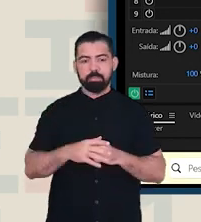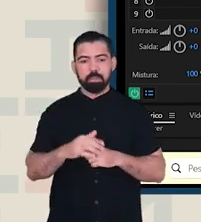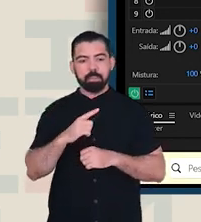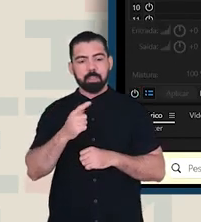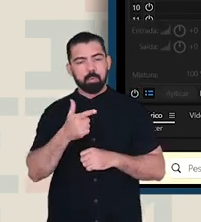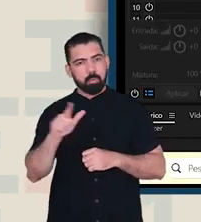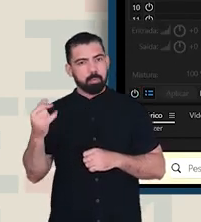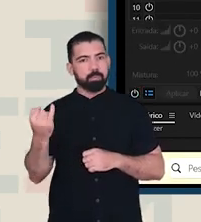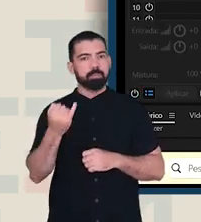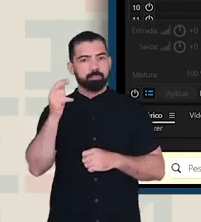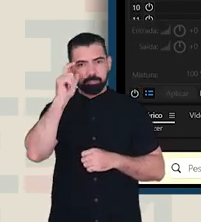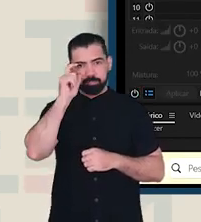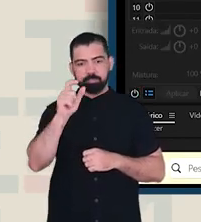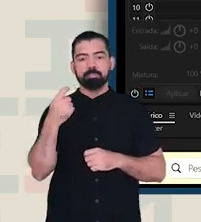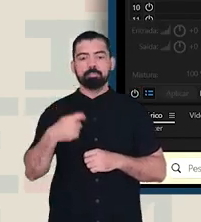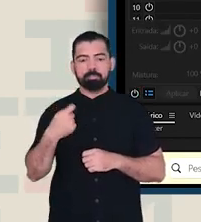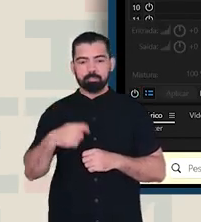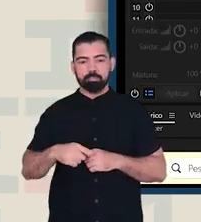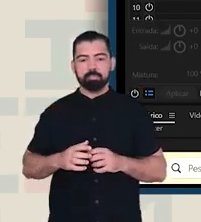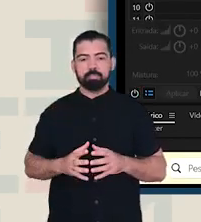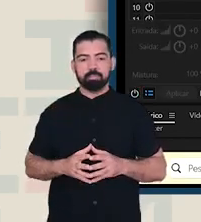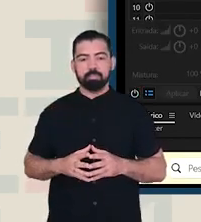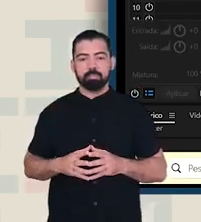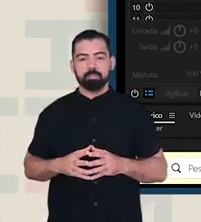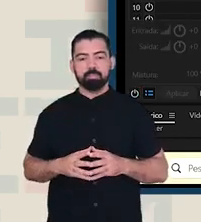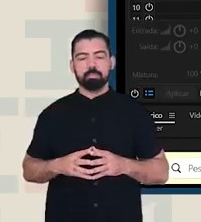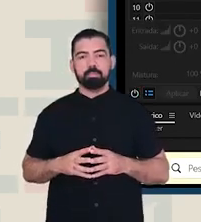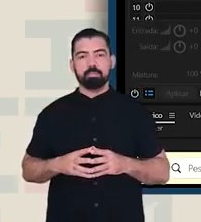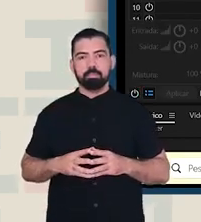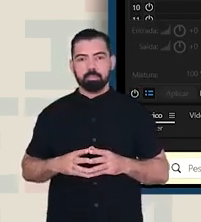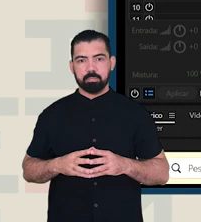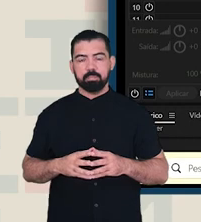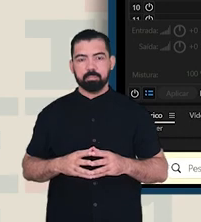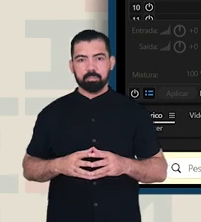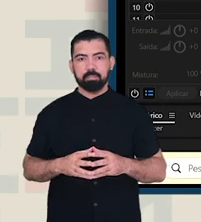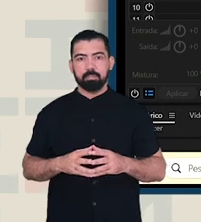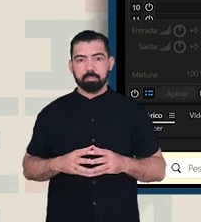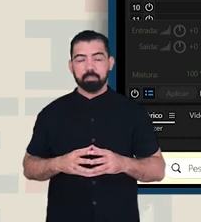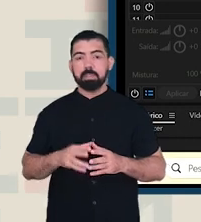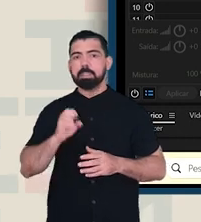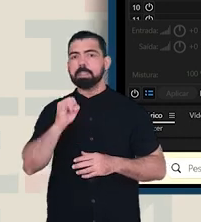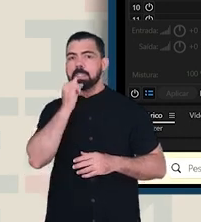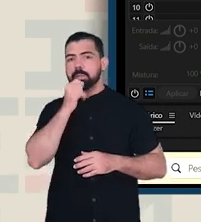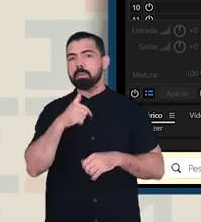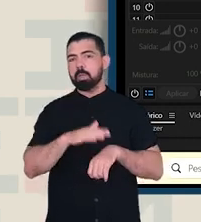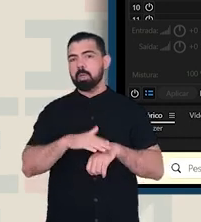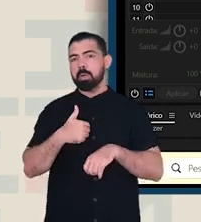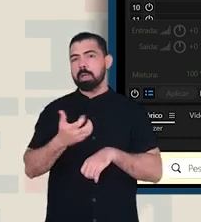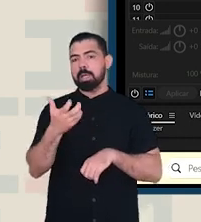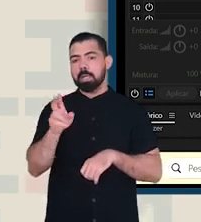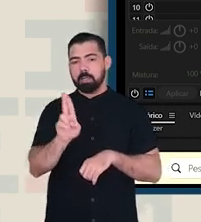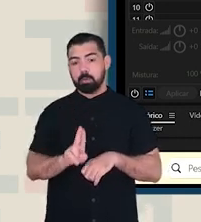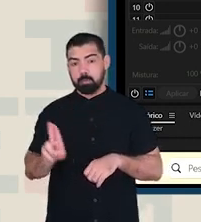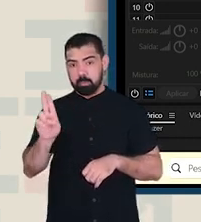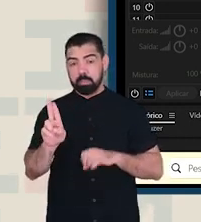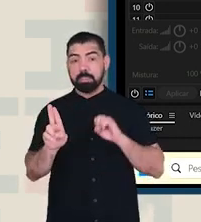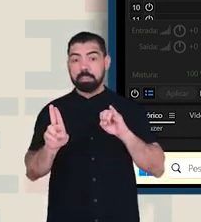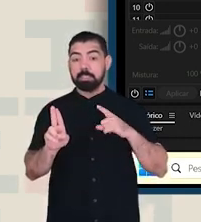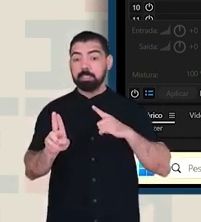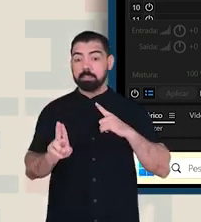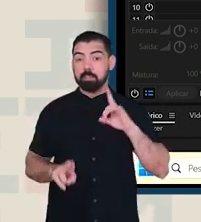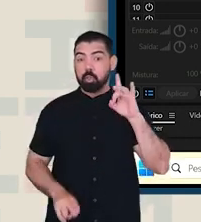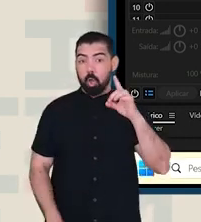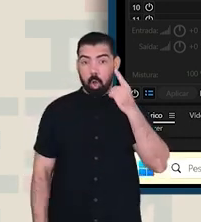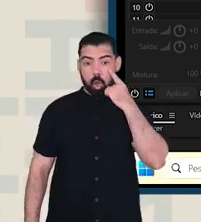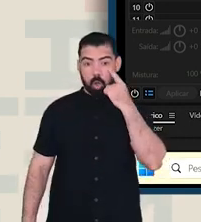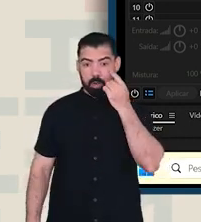outra coisa que é interessante. O que acontece se eu quisesse utilizar, eu tivesse apenas